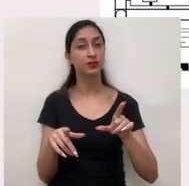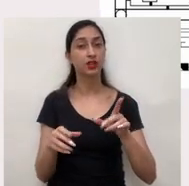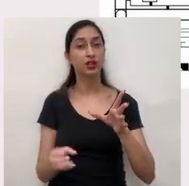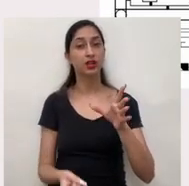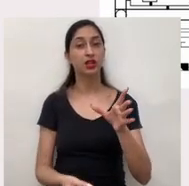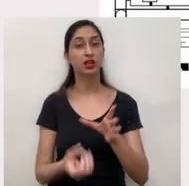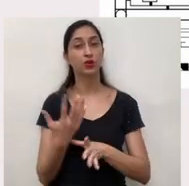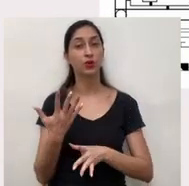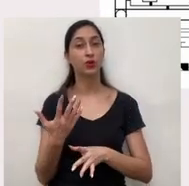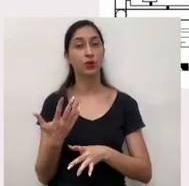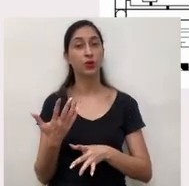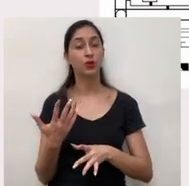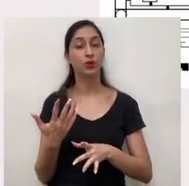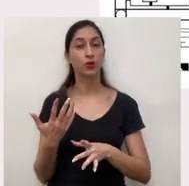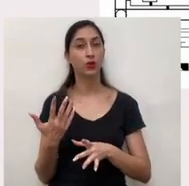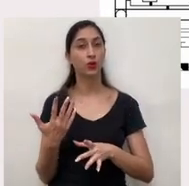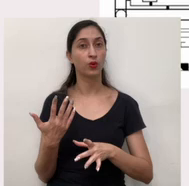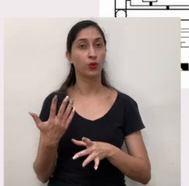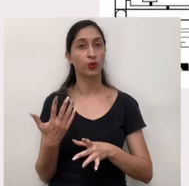construídas